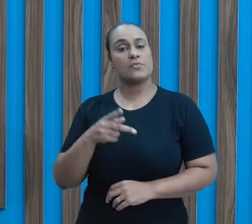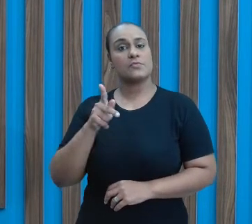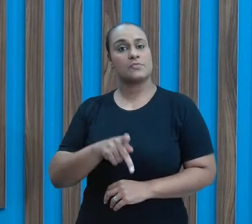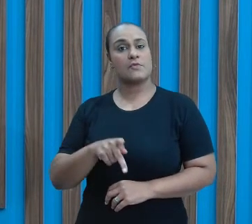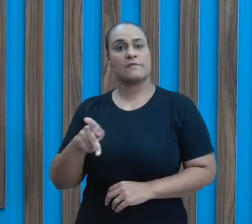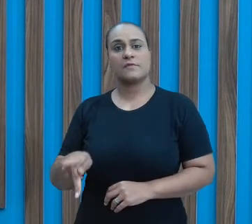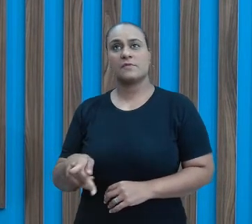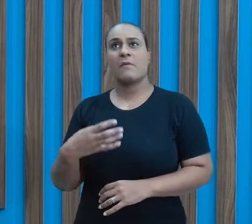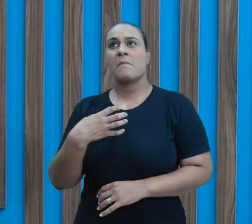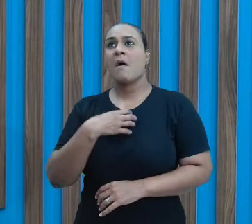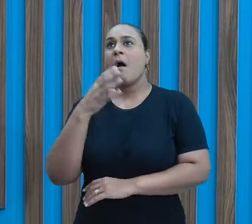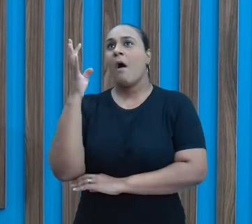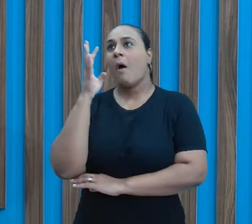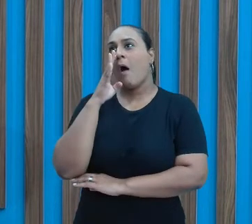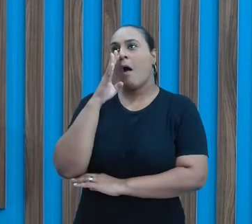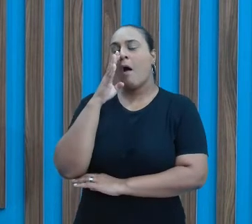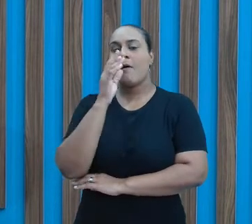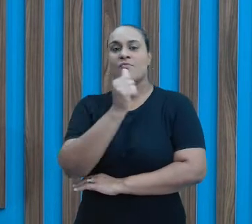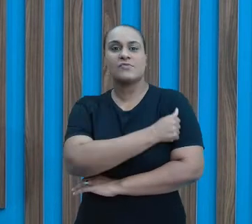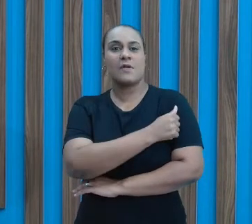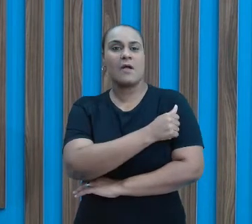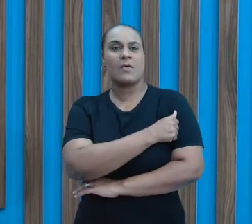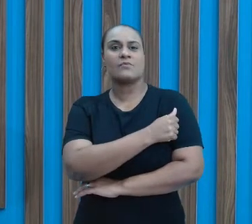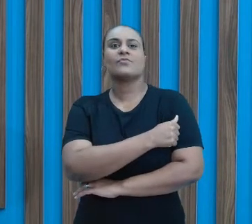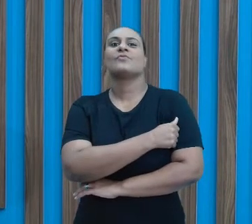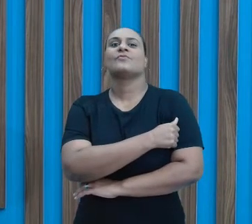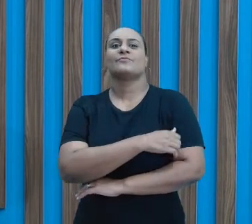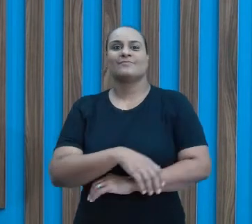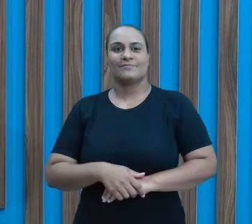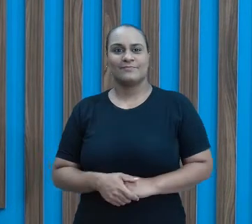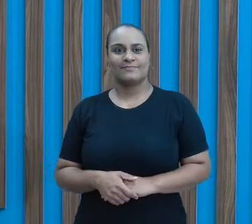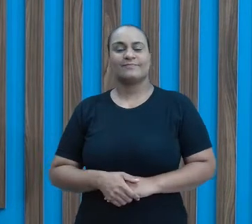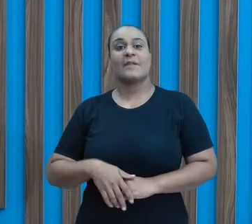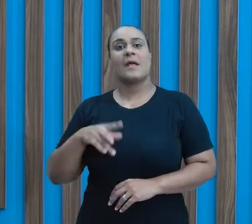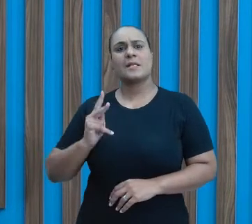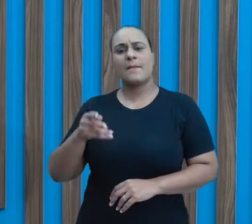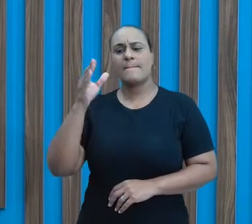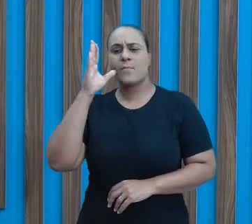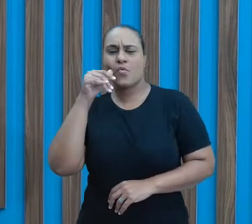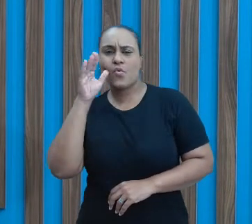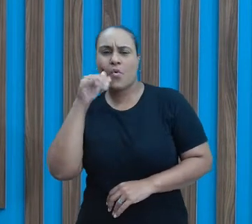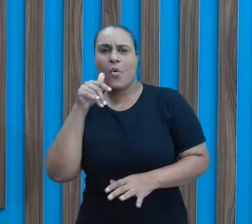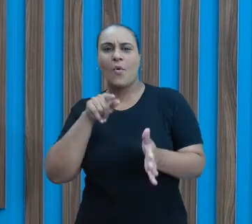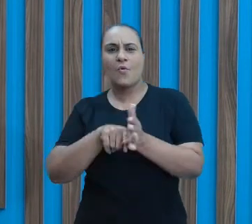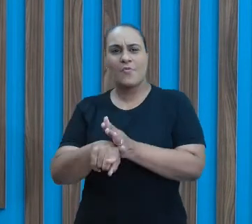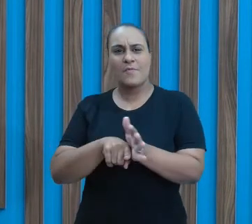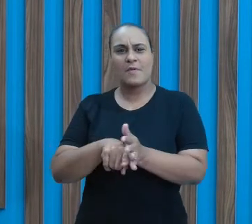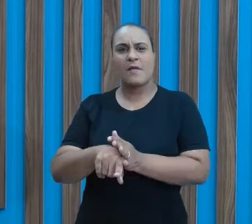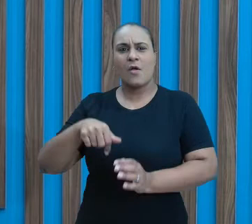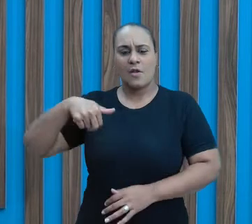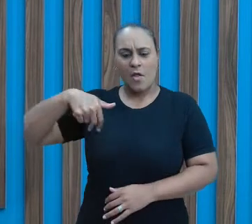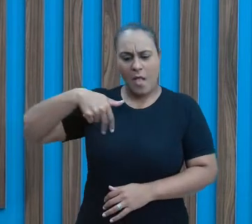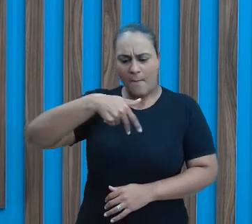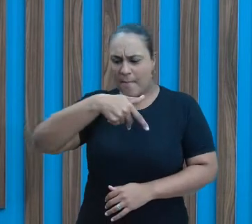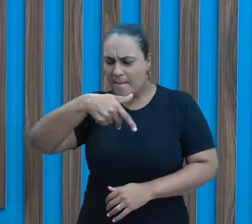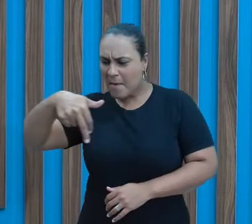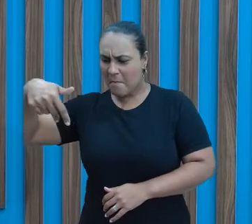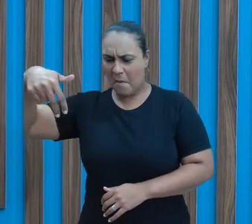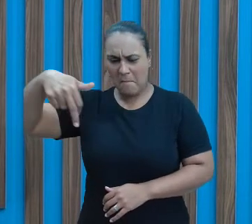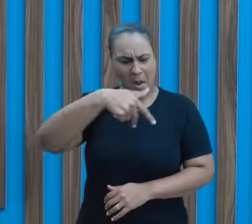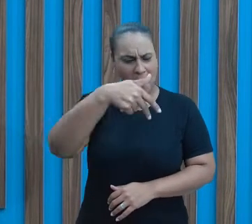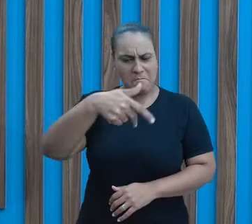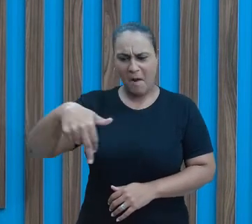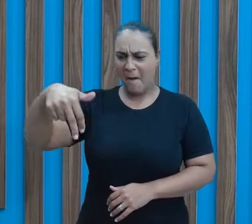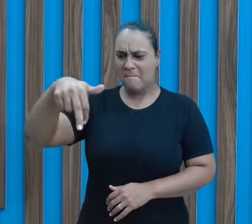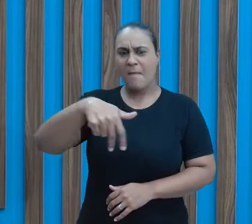assim encantados com os nossos alunos que trazem coisas novas, que estão trilhando novos caminhos, ou seja, estão desbravando.